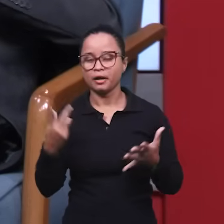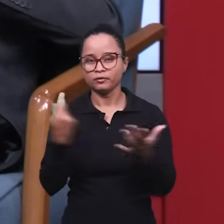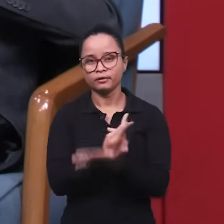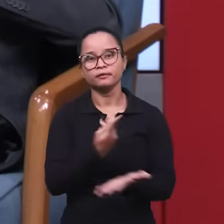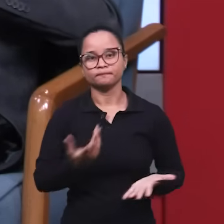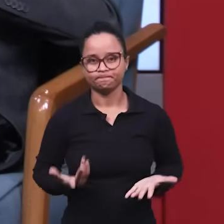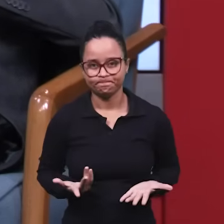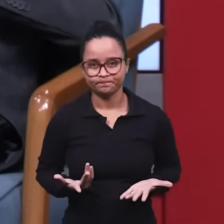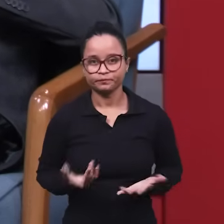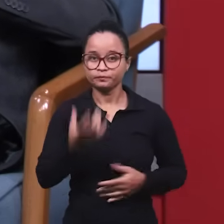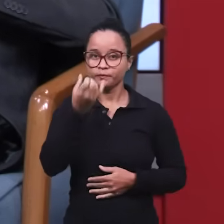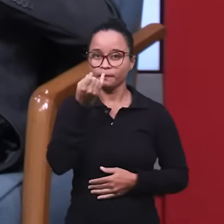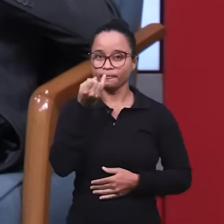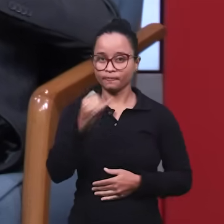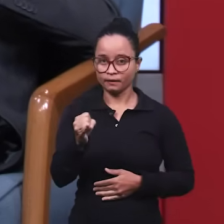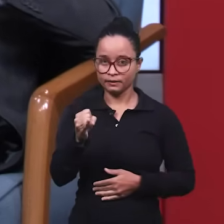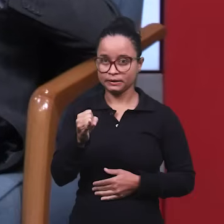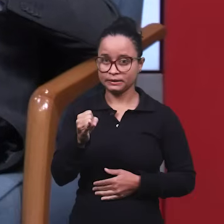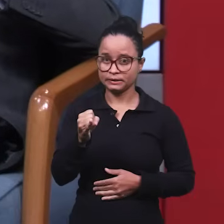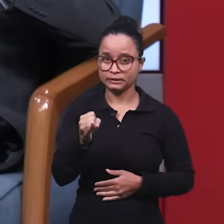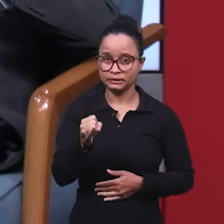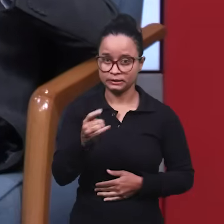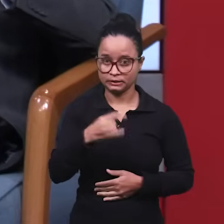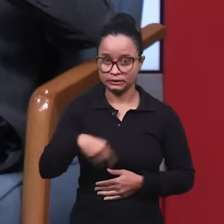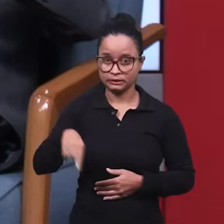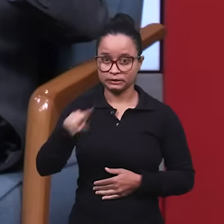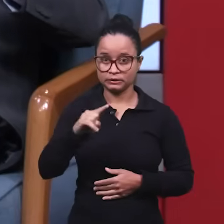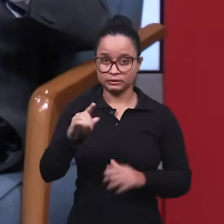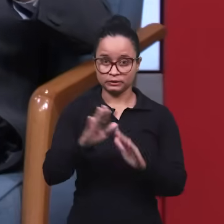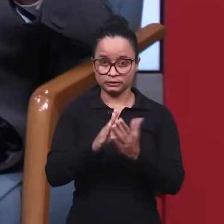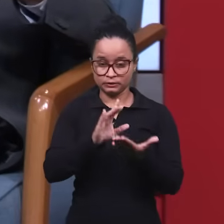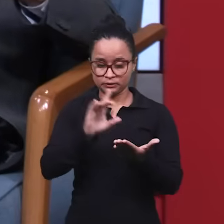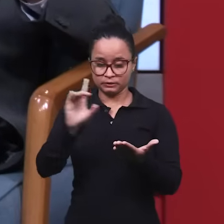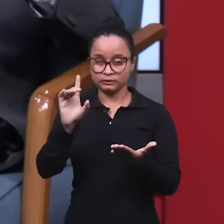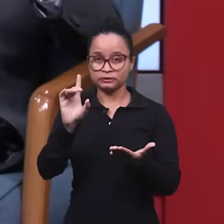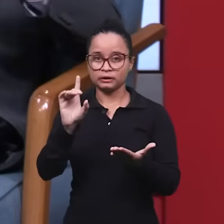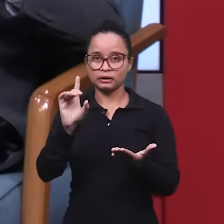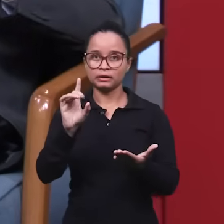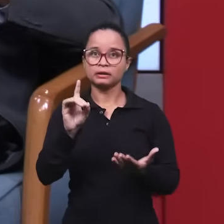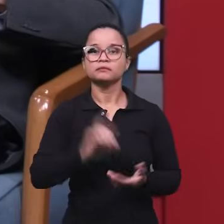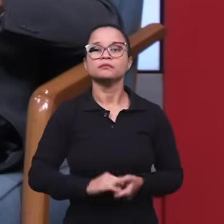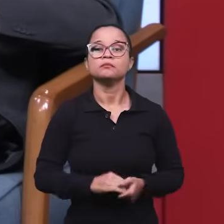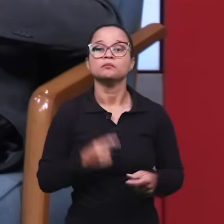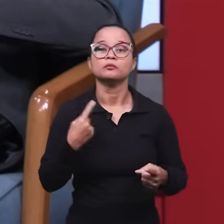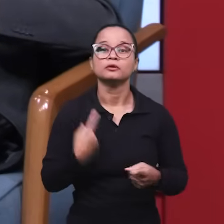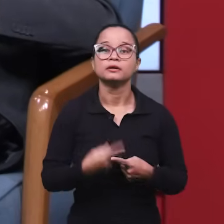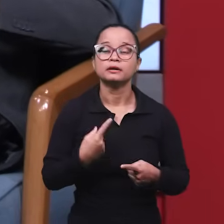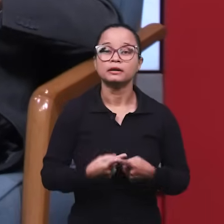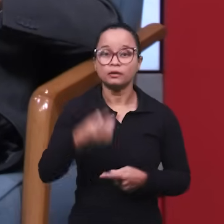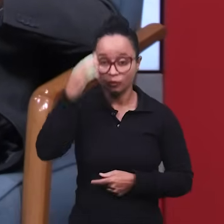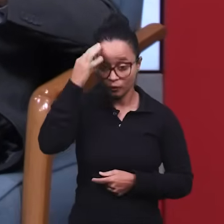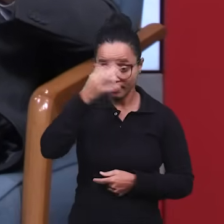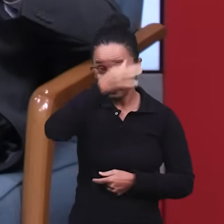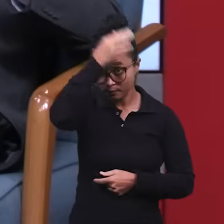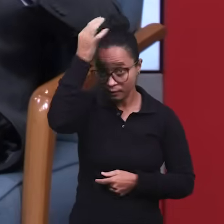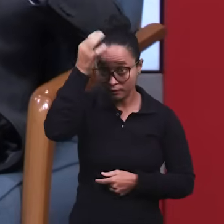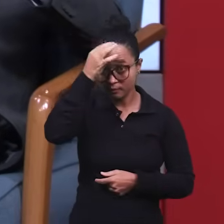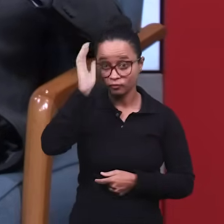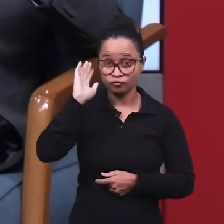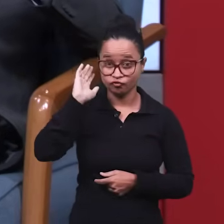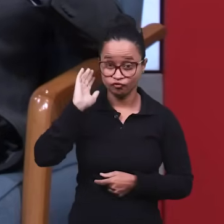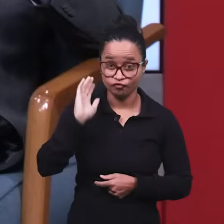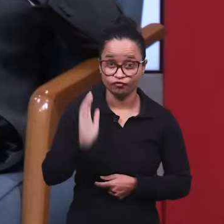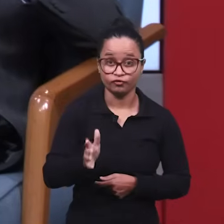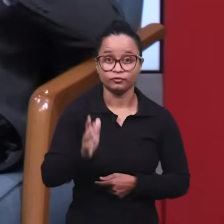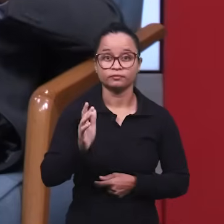estar sujeitos, se nós sairmos daquilo que é o que está na Bíblia, aquilo que está na palavra, porque o Espírito Santo, já